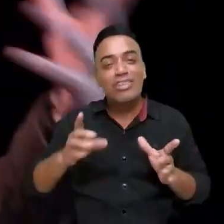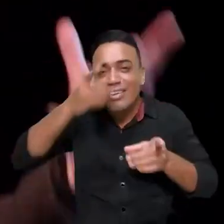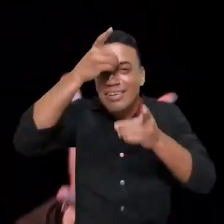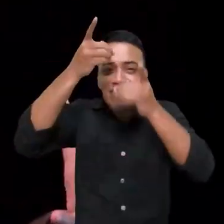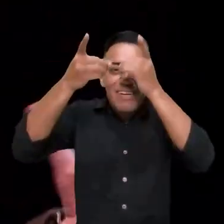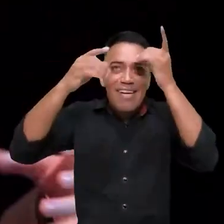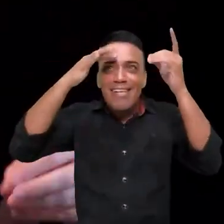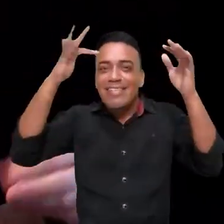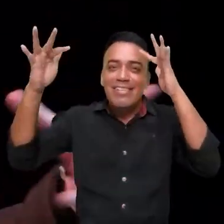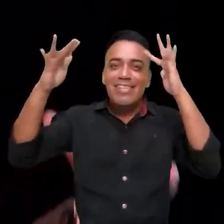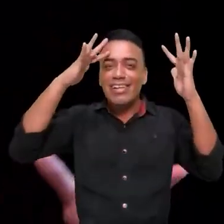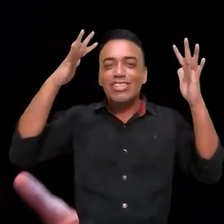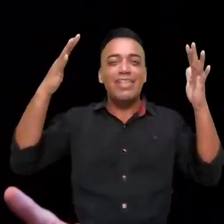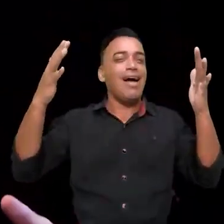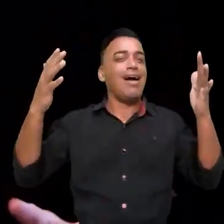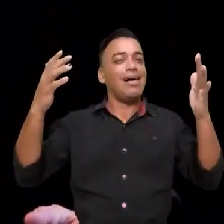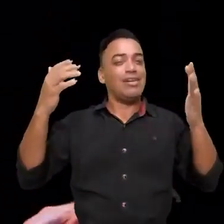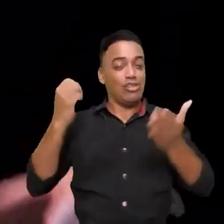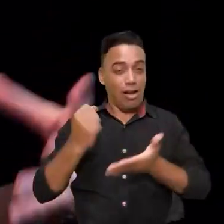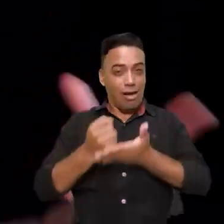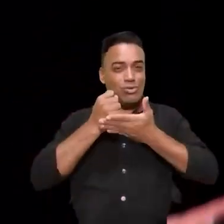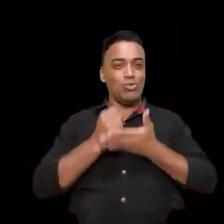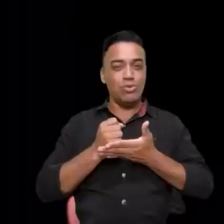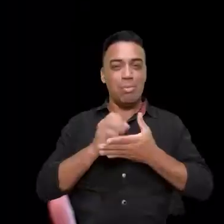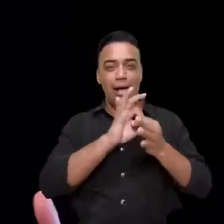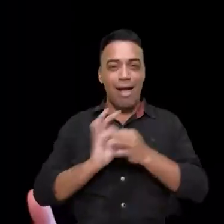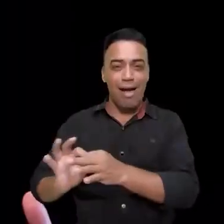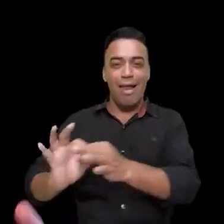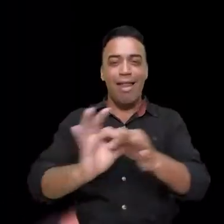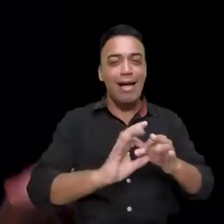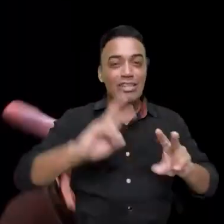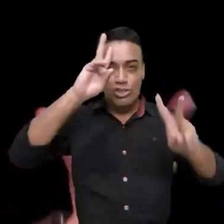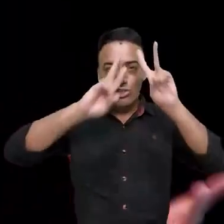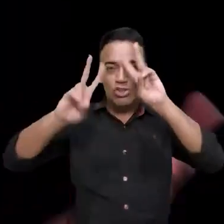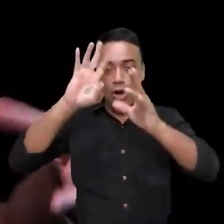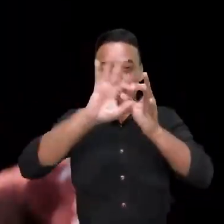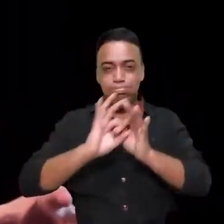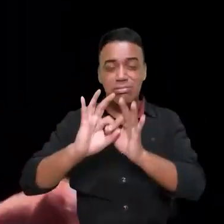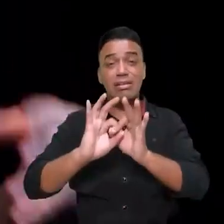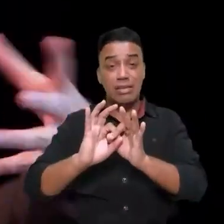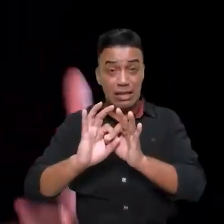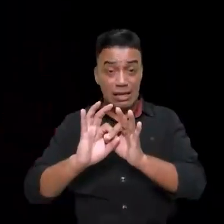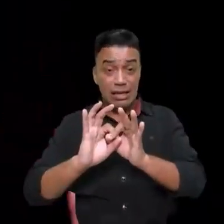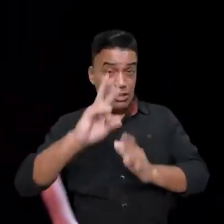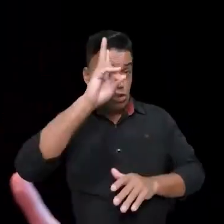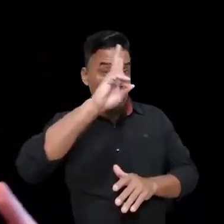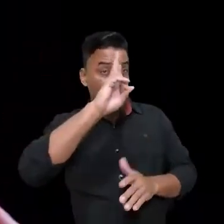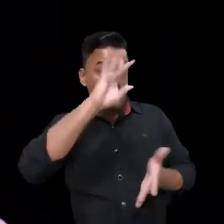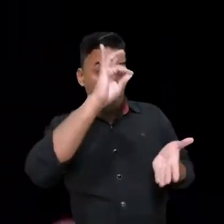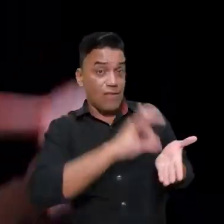que a criatividade nos ampare para unir histórias, né? Então tem muitas histórias de verdade